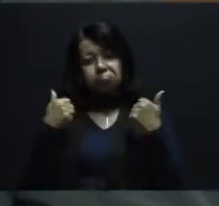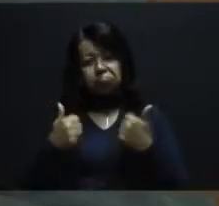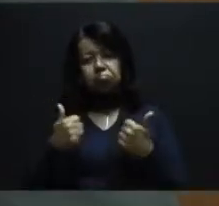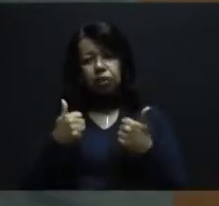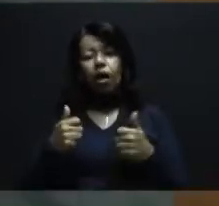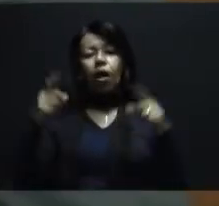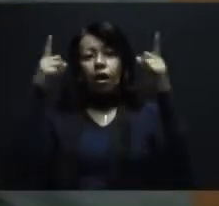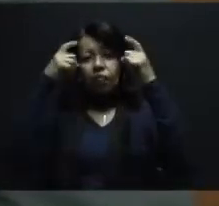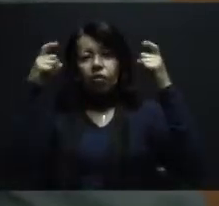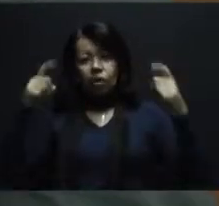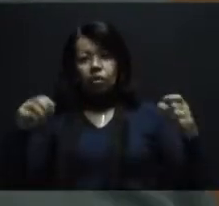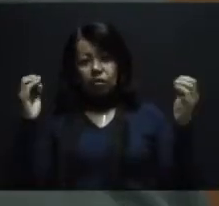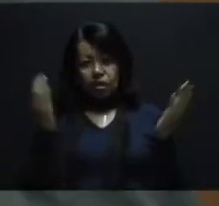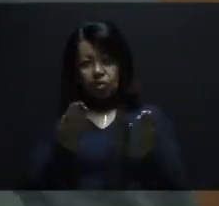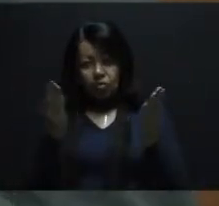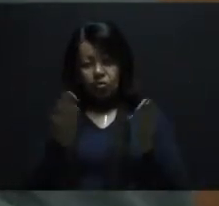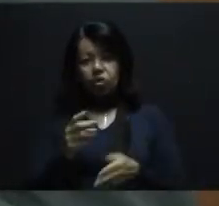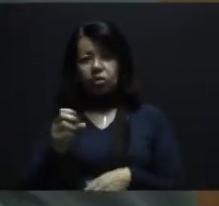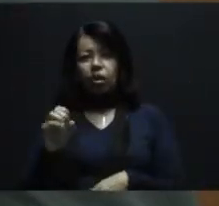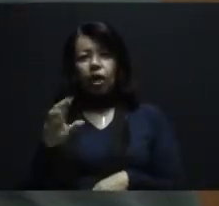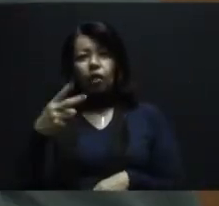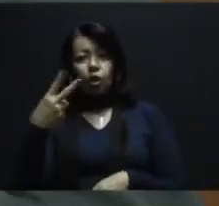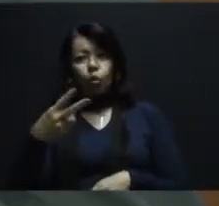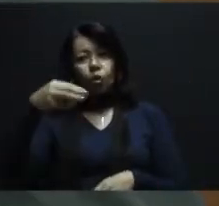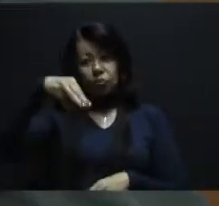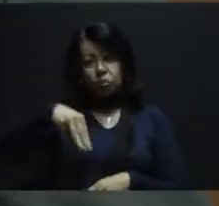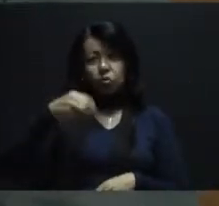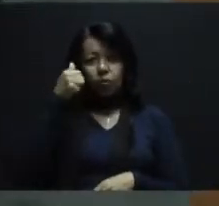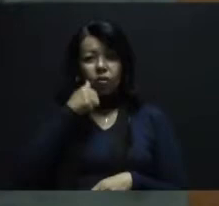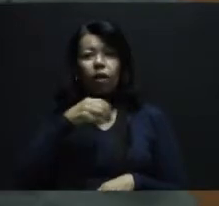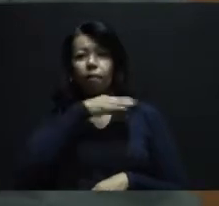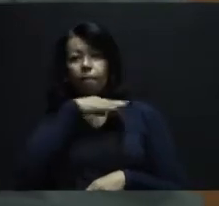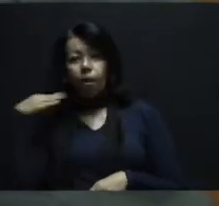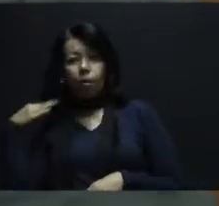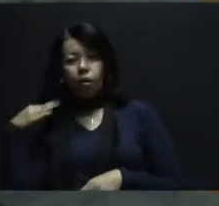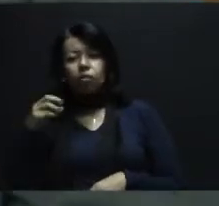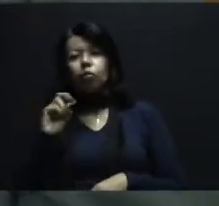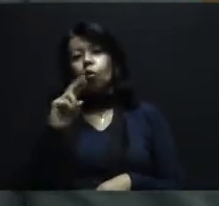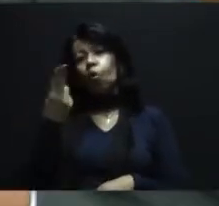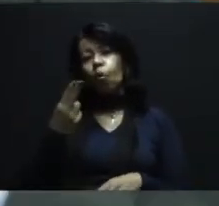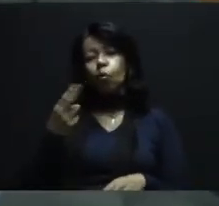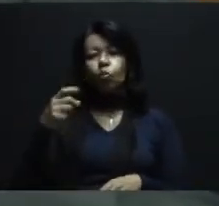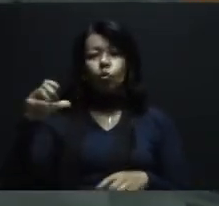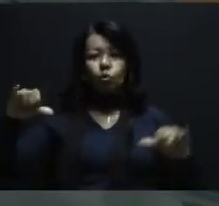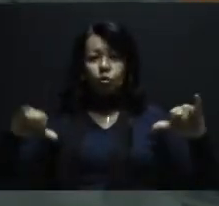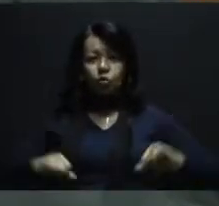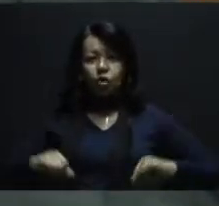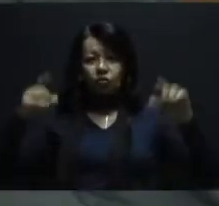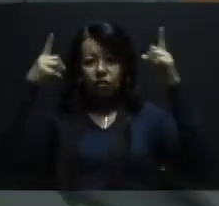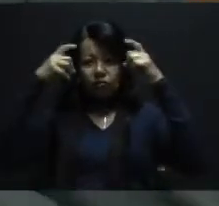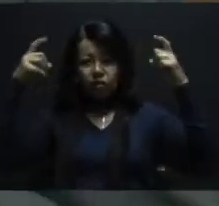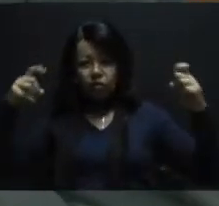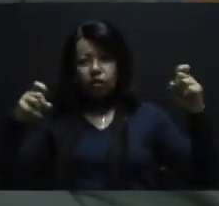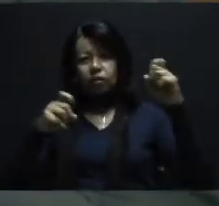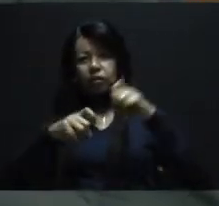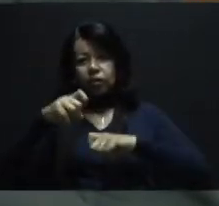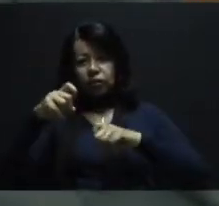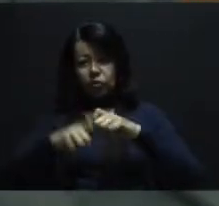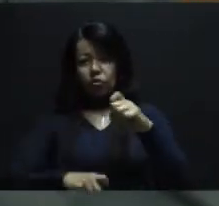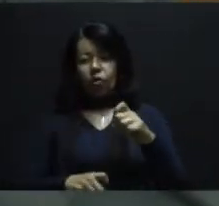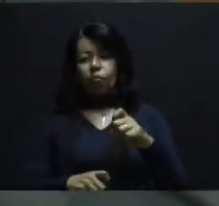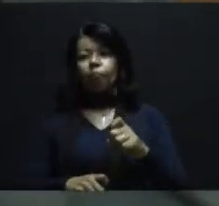violência hoje você for ver a cada dois minutos uma mulher morre ou era violentada então assim pelo menos nós em cubatão eu como parlamentar